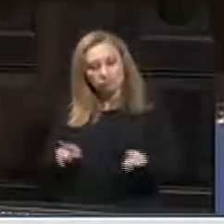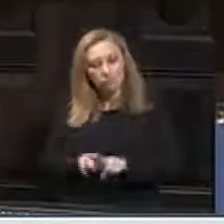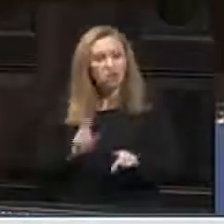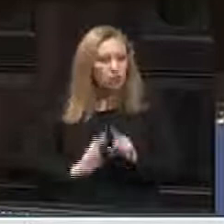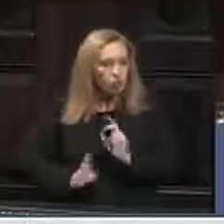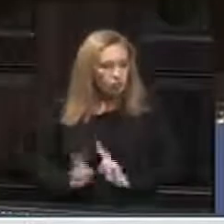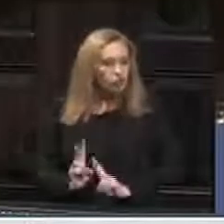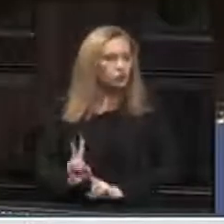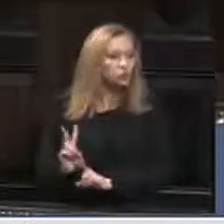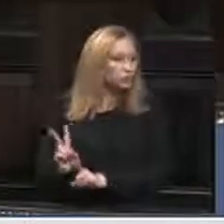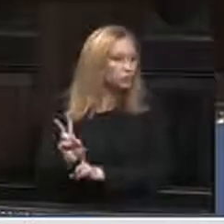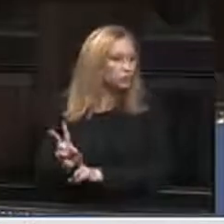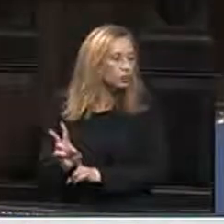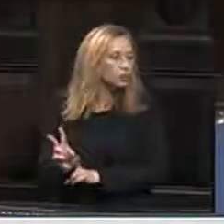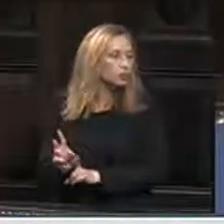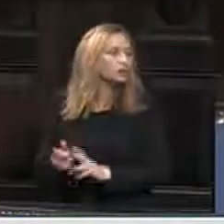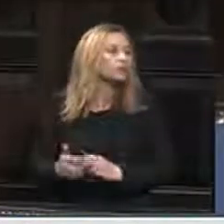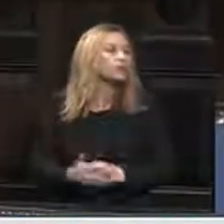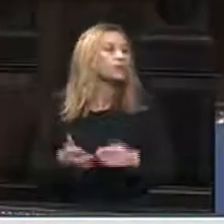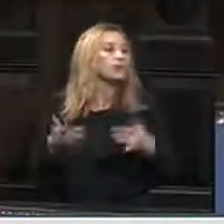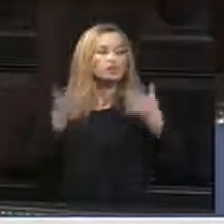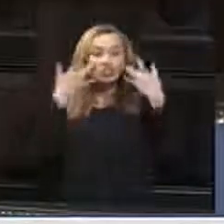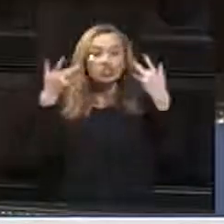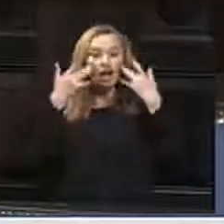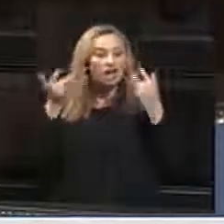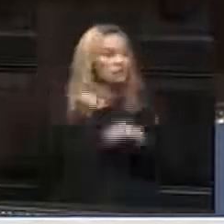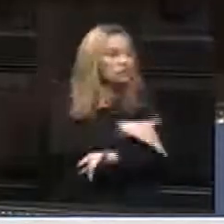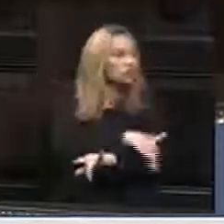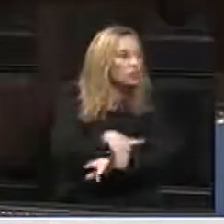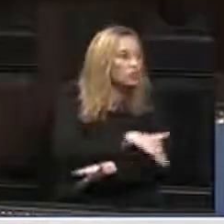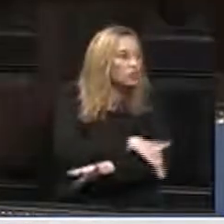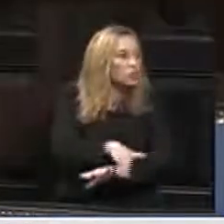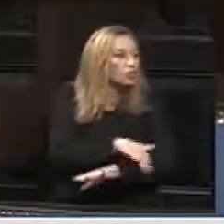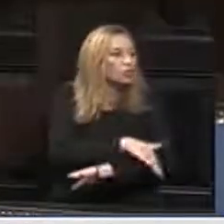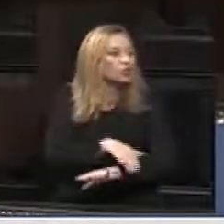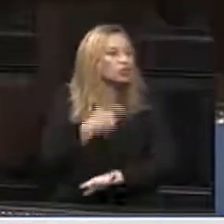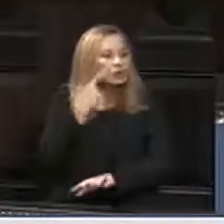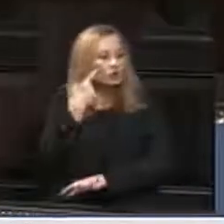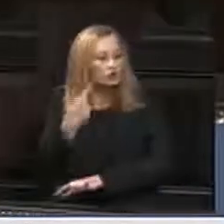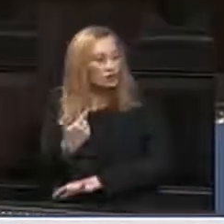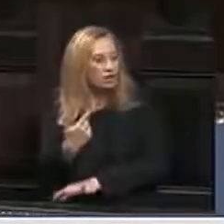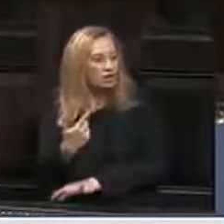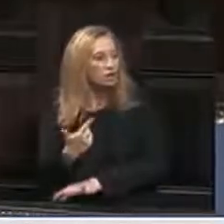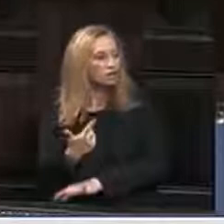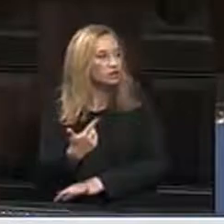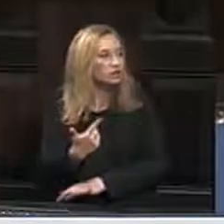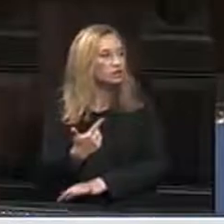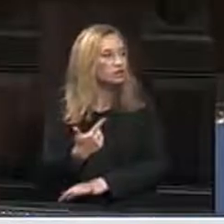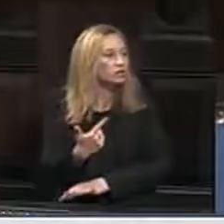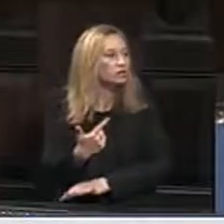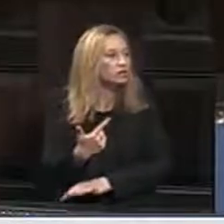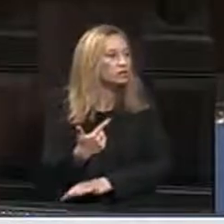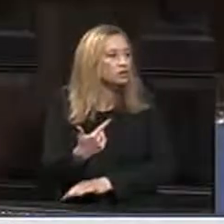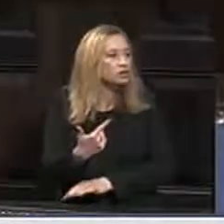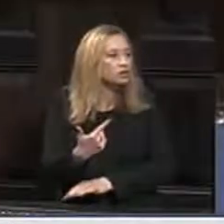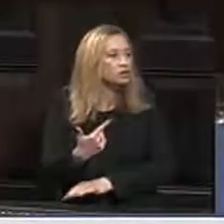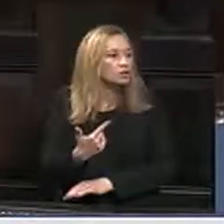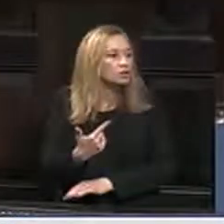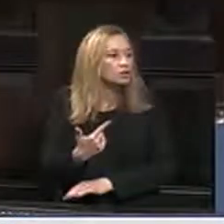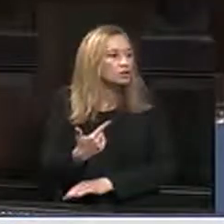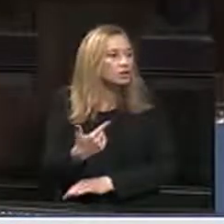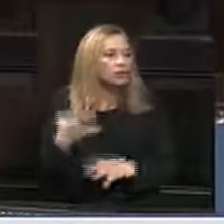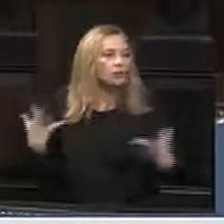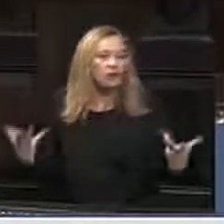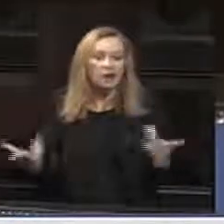nessa existência do teatro de rua, a gente vê exatamente a junção da ancestralidade